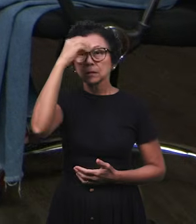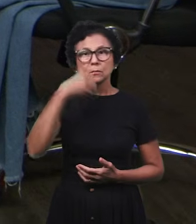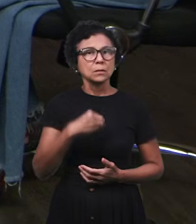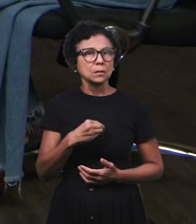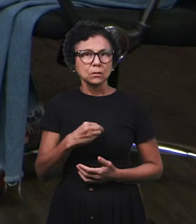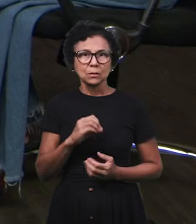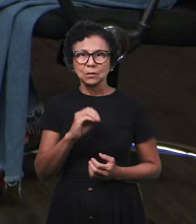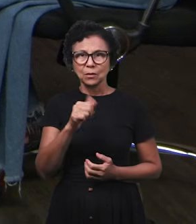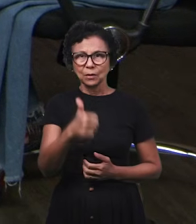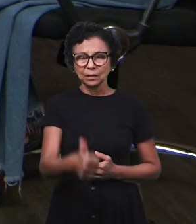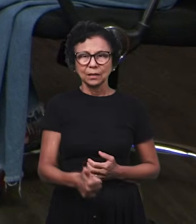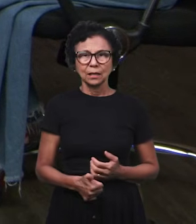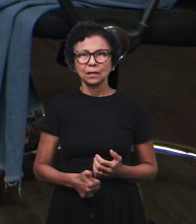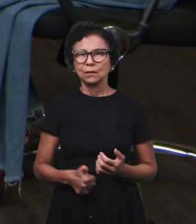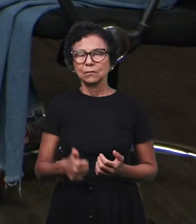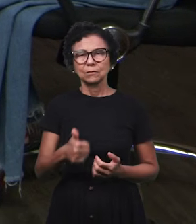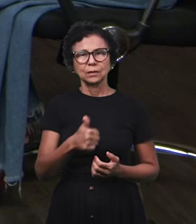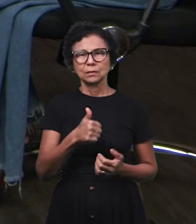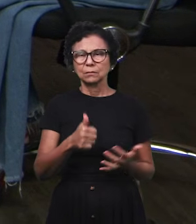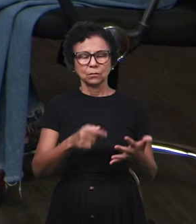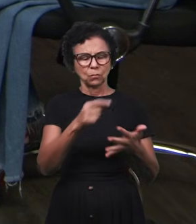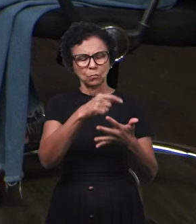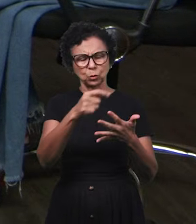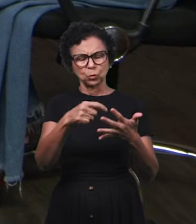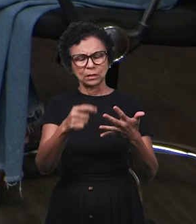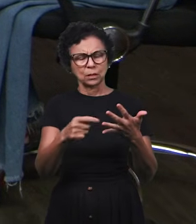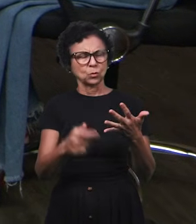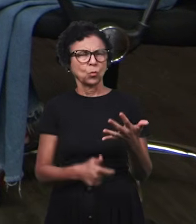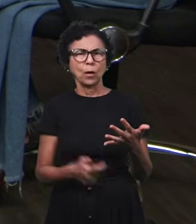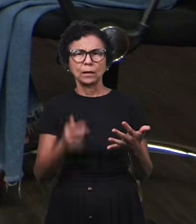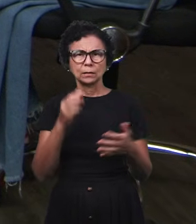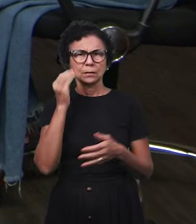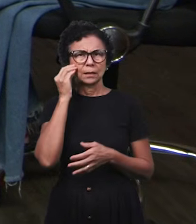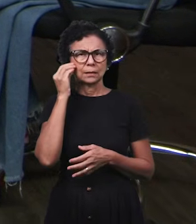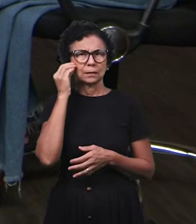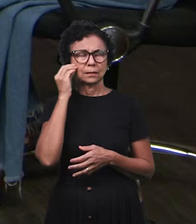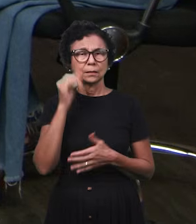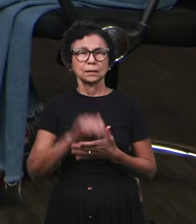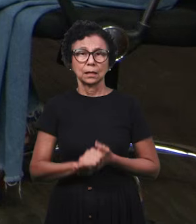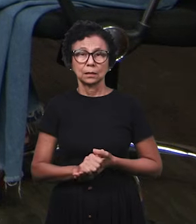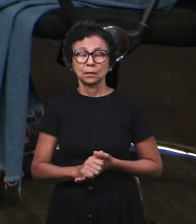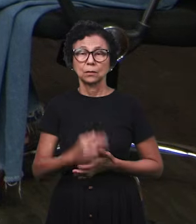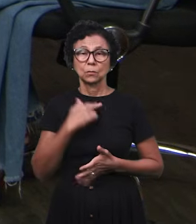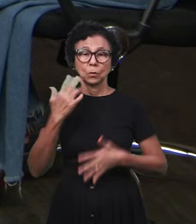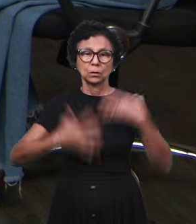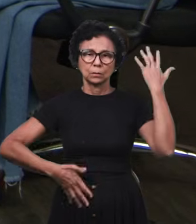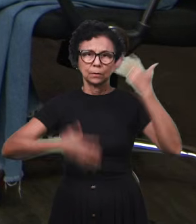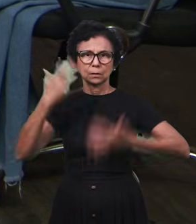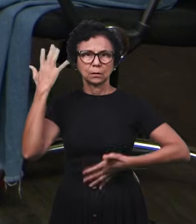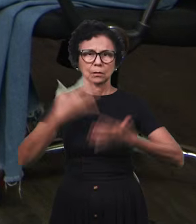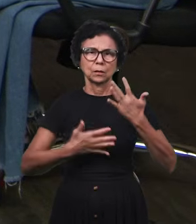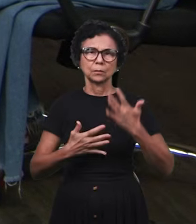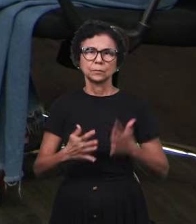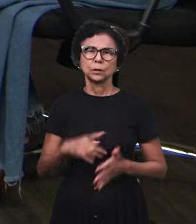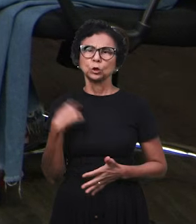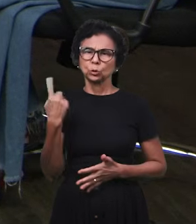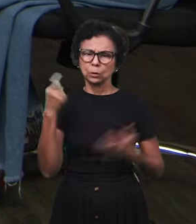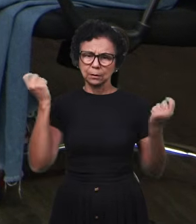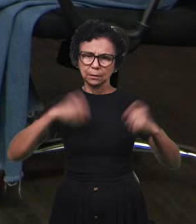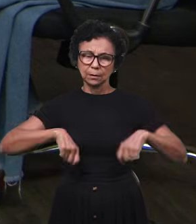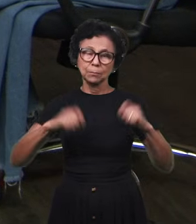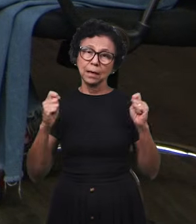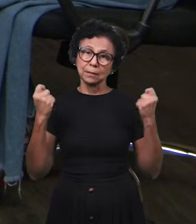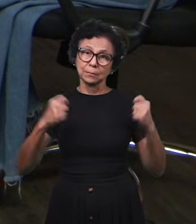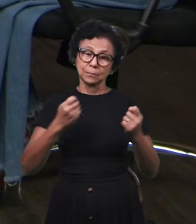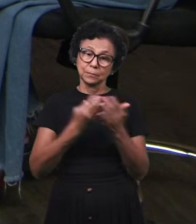preciso. Não crie uma frustração, porque você é capaz. Todo mundo é capaz, tá? Só basta estudar. Então, não tem segredo. E